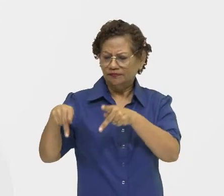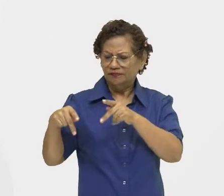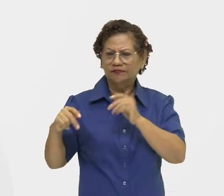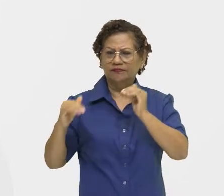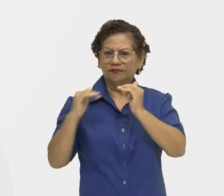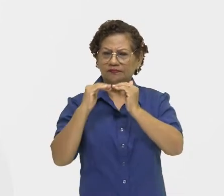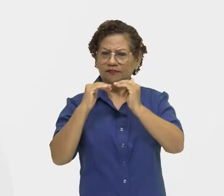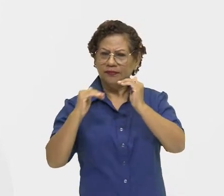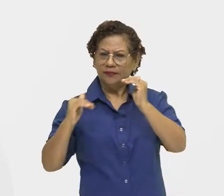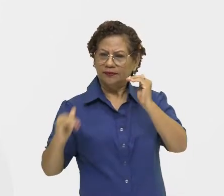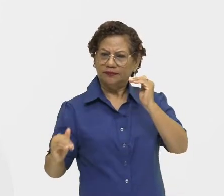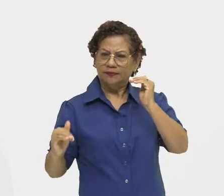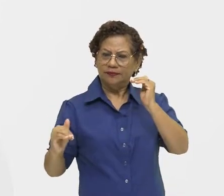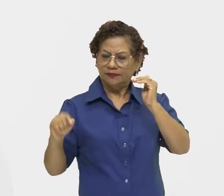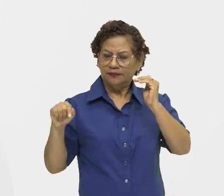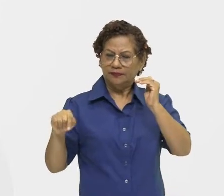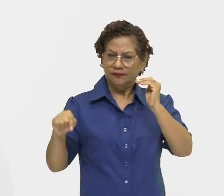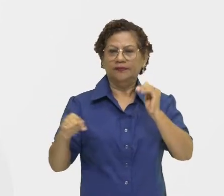representados nas pinturas